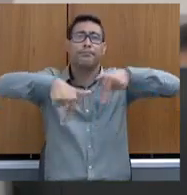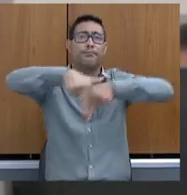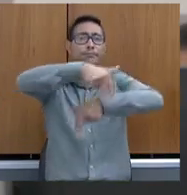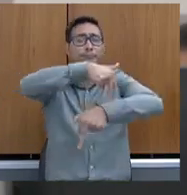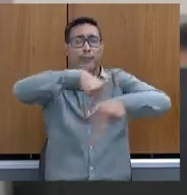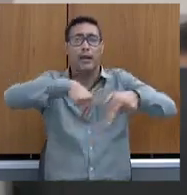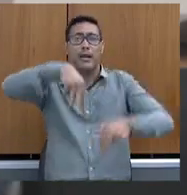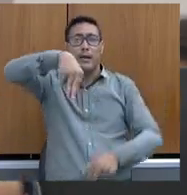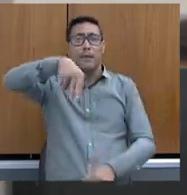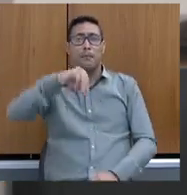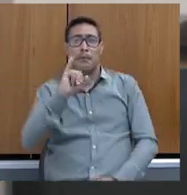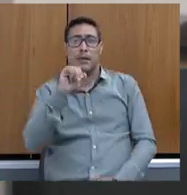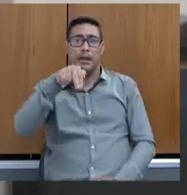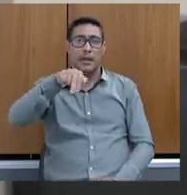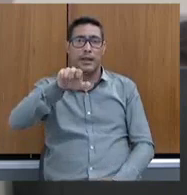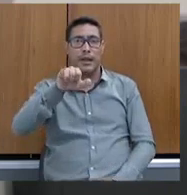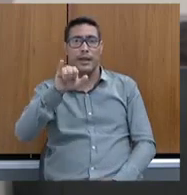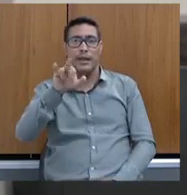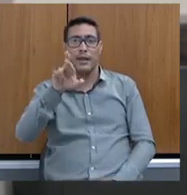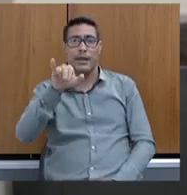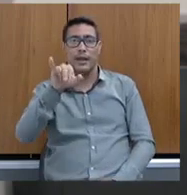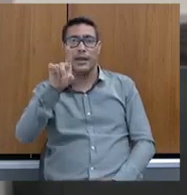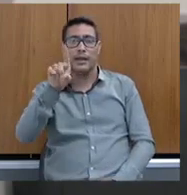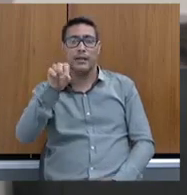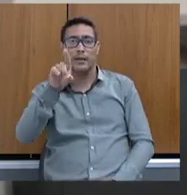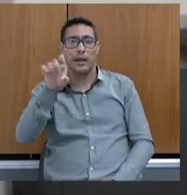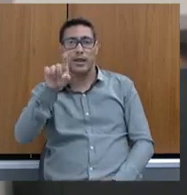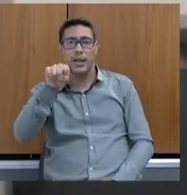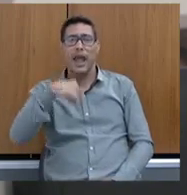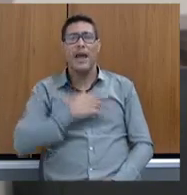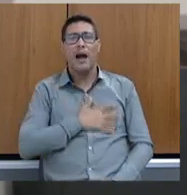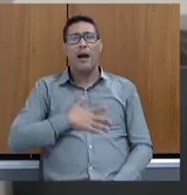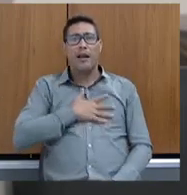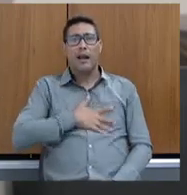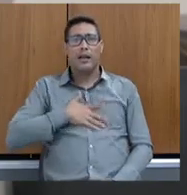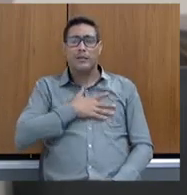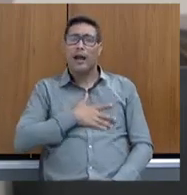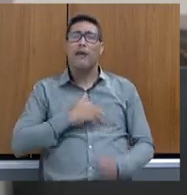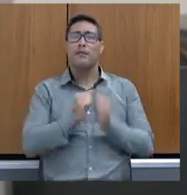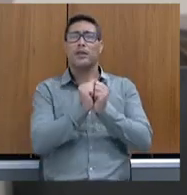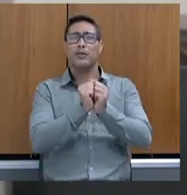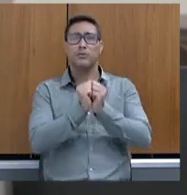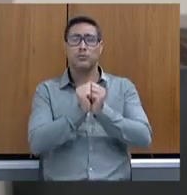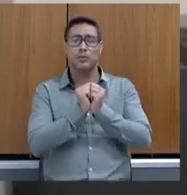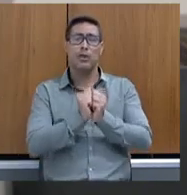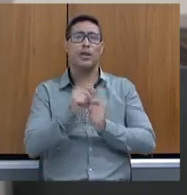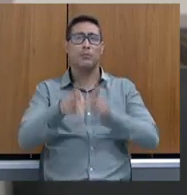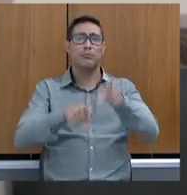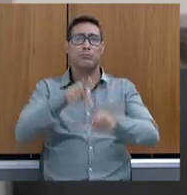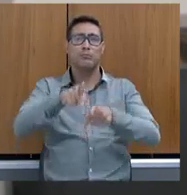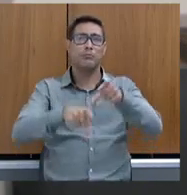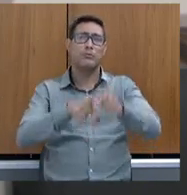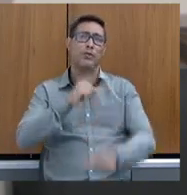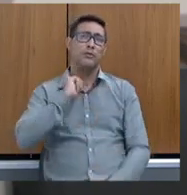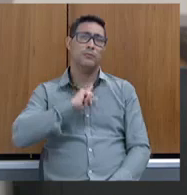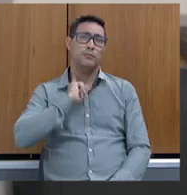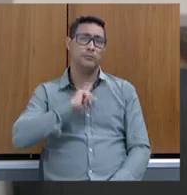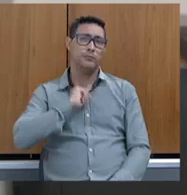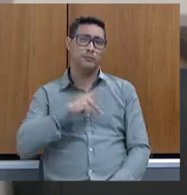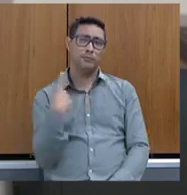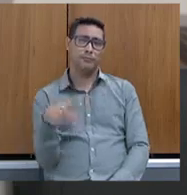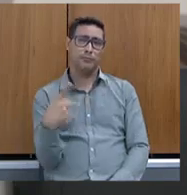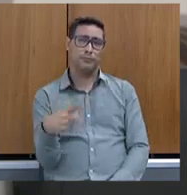de mineraridade é agradável estar entre os mineiros com esse envoltório da benignidade Guimarães Rosa tão bem fala pode